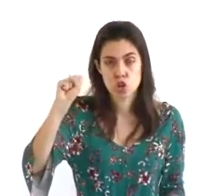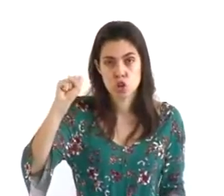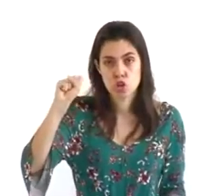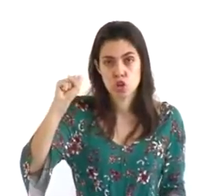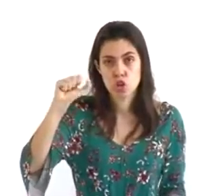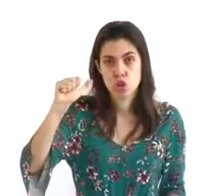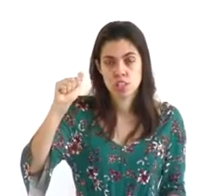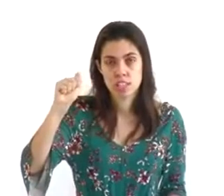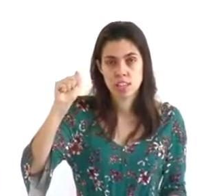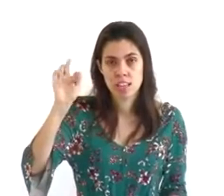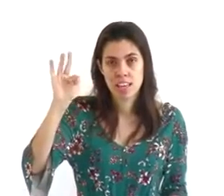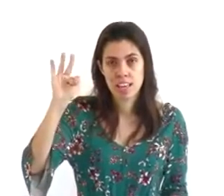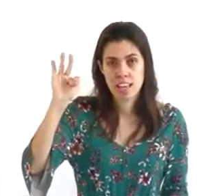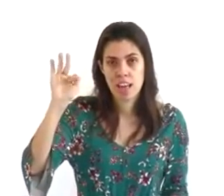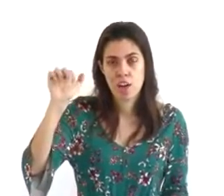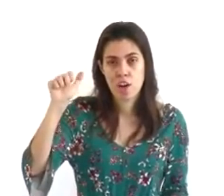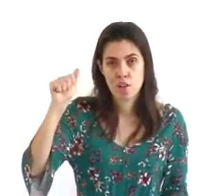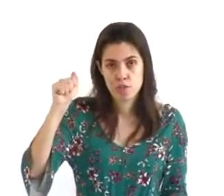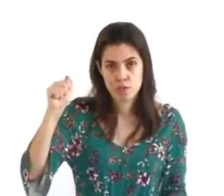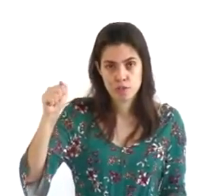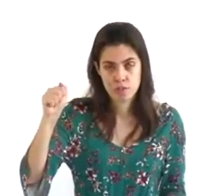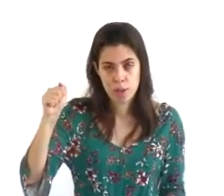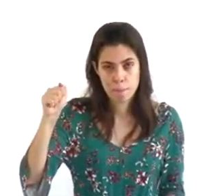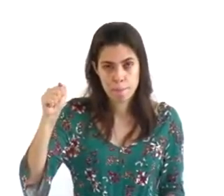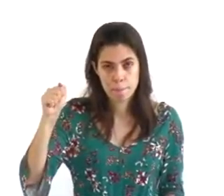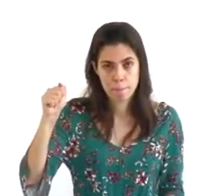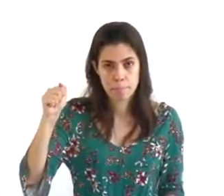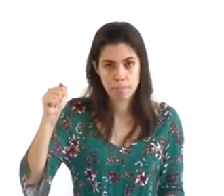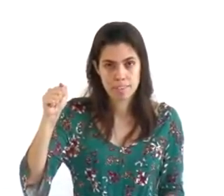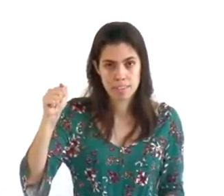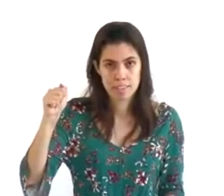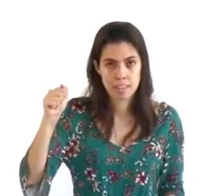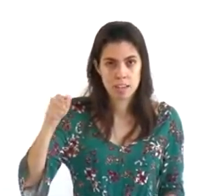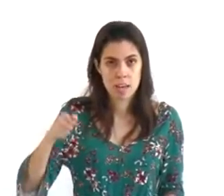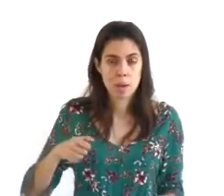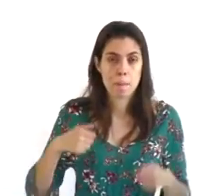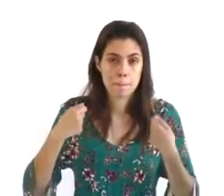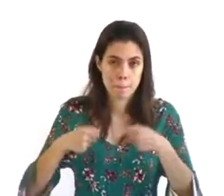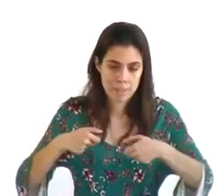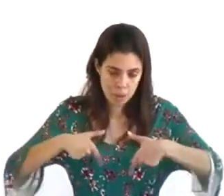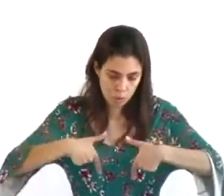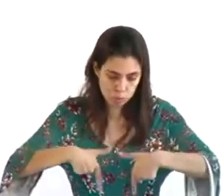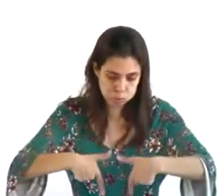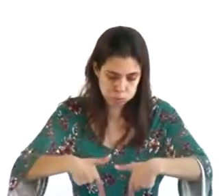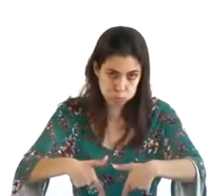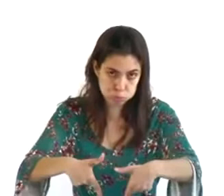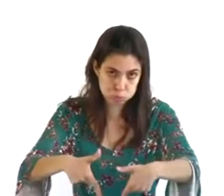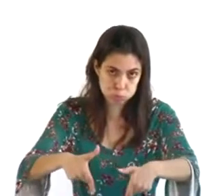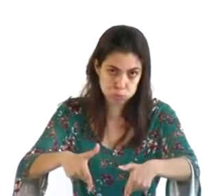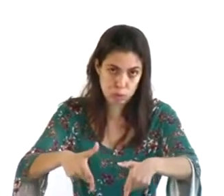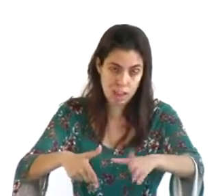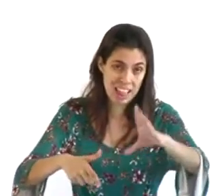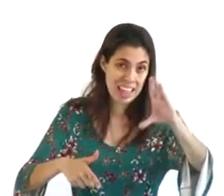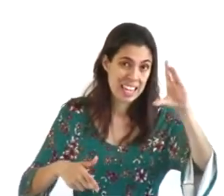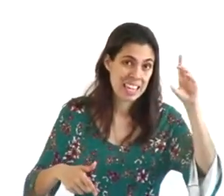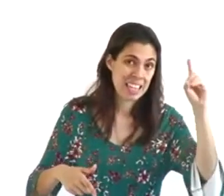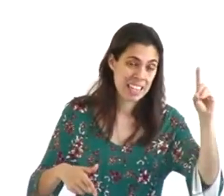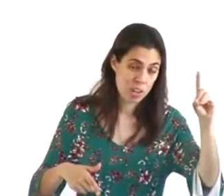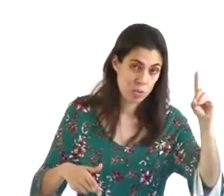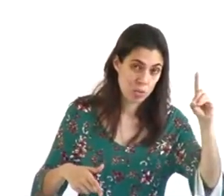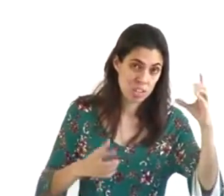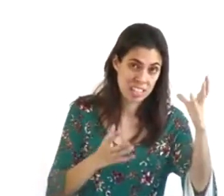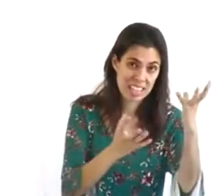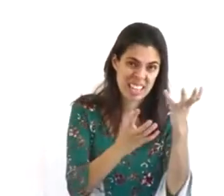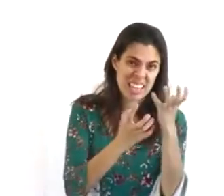estranha para o rei: não vão lutar, não vão pegar em espadas, mas coloquem os cantores na frente do exército, para que